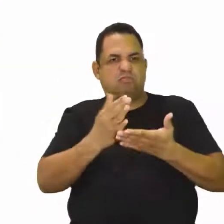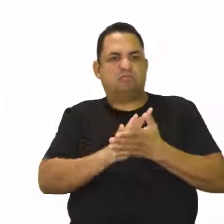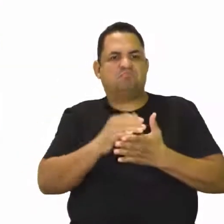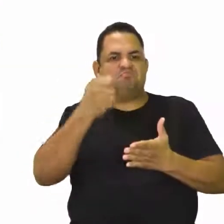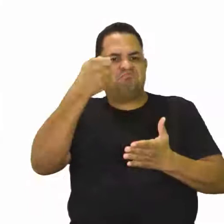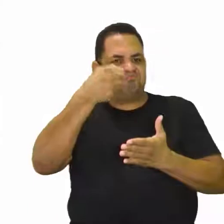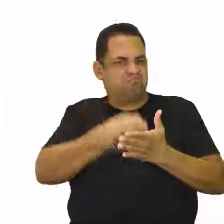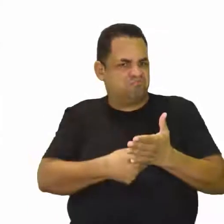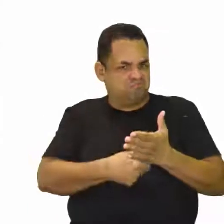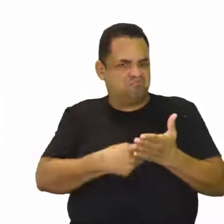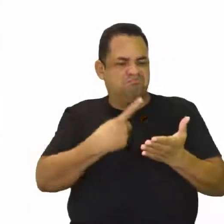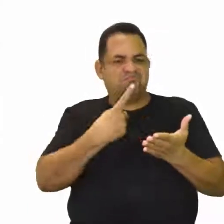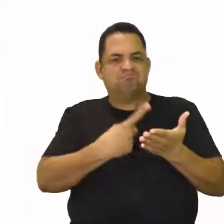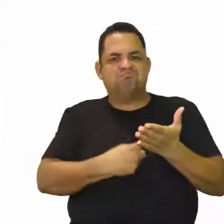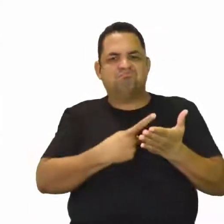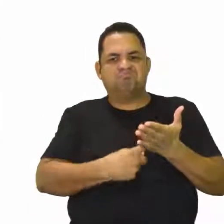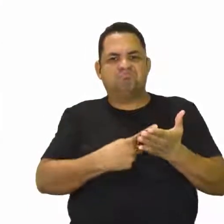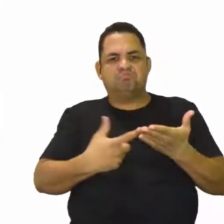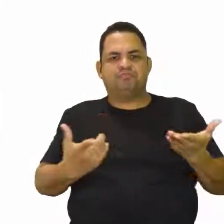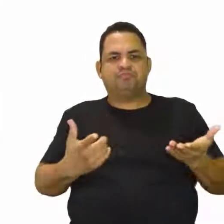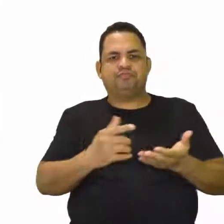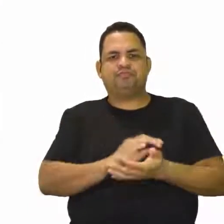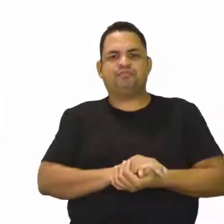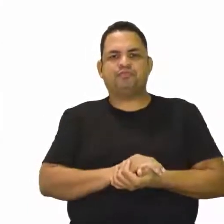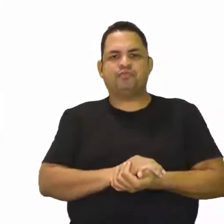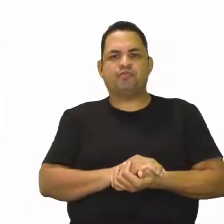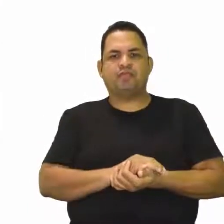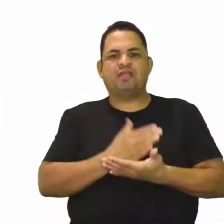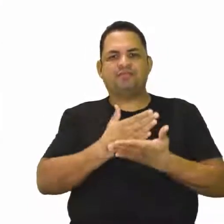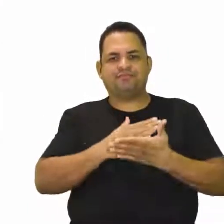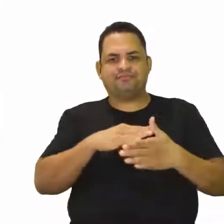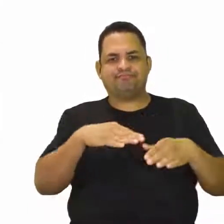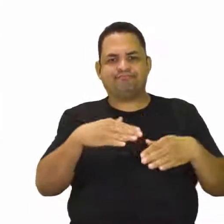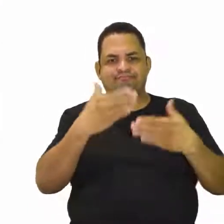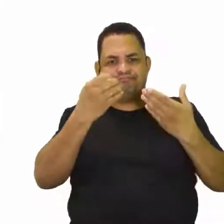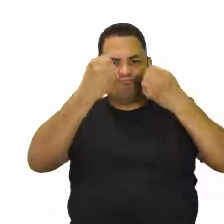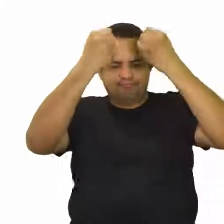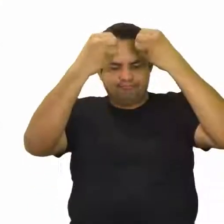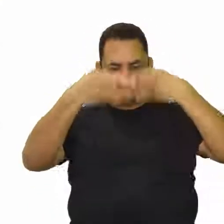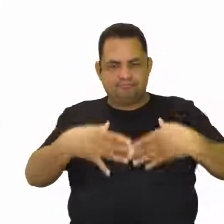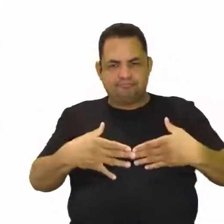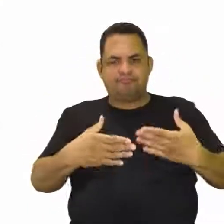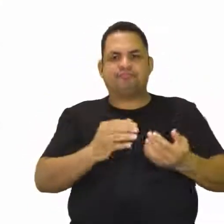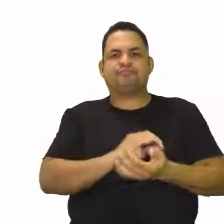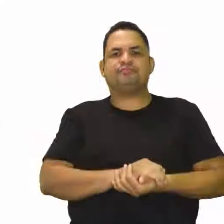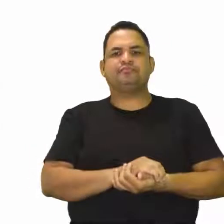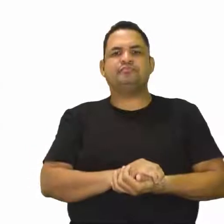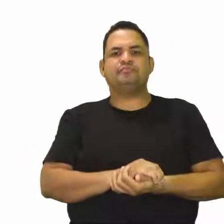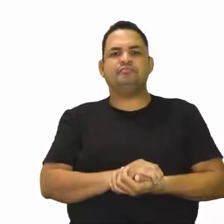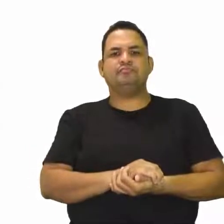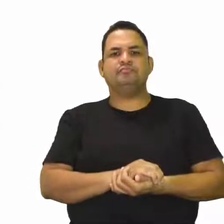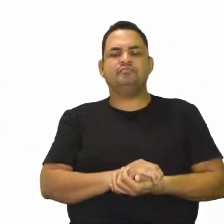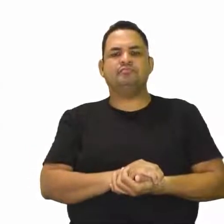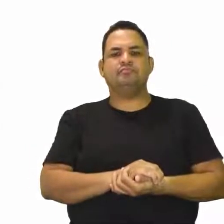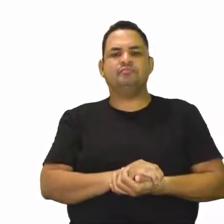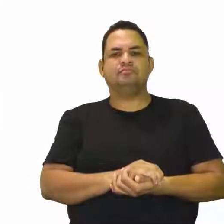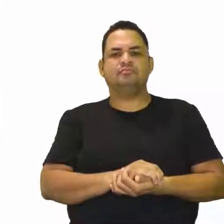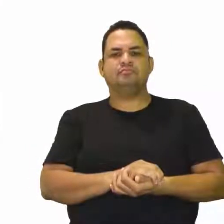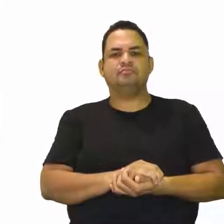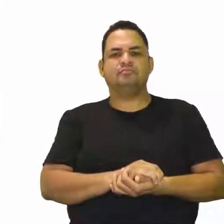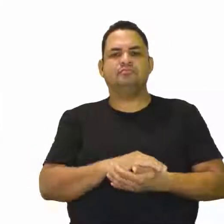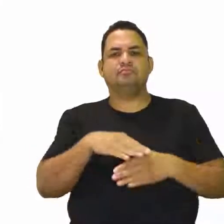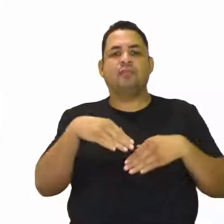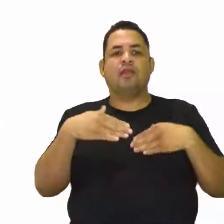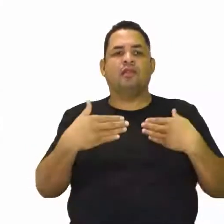as imposições desse tratado. Acabei de falar para vocês, certo?